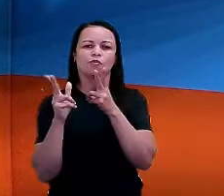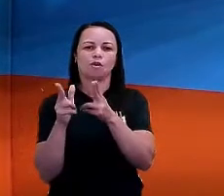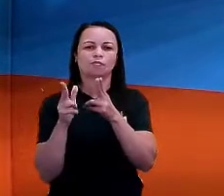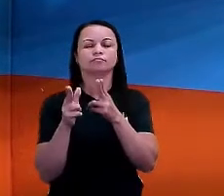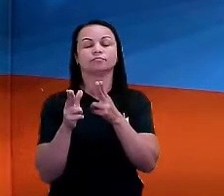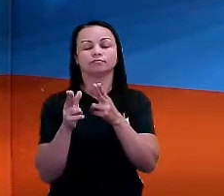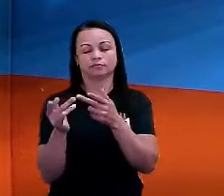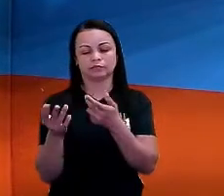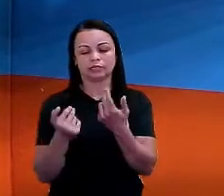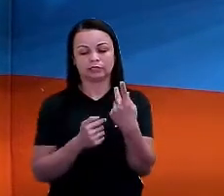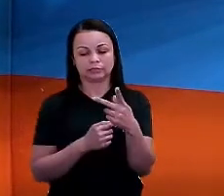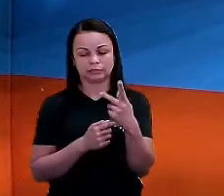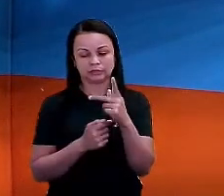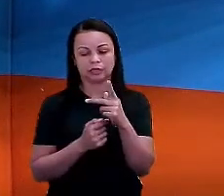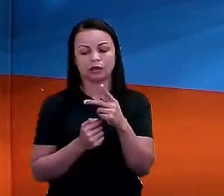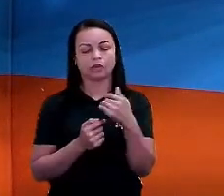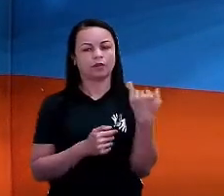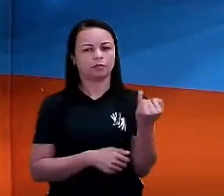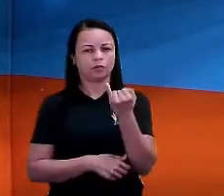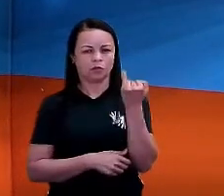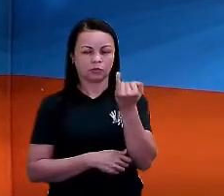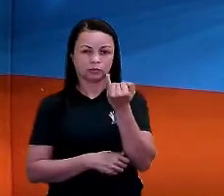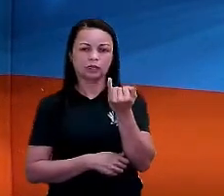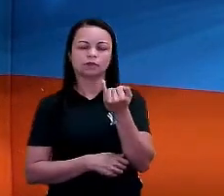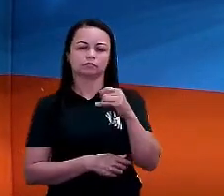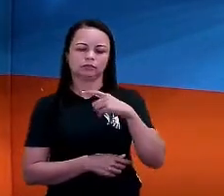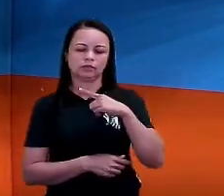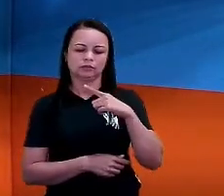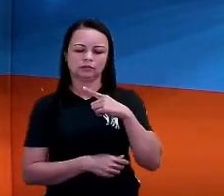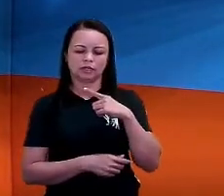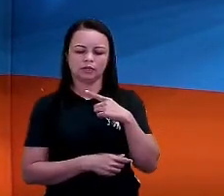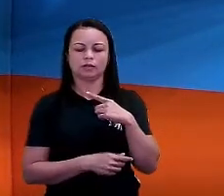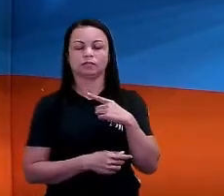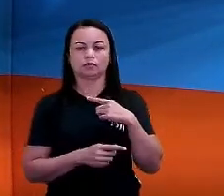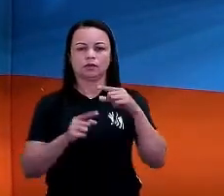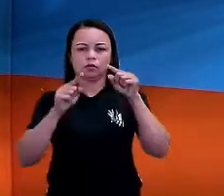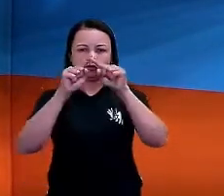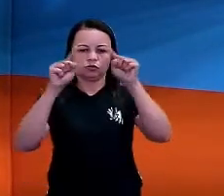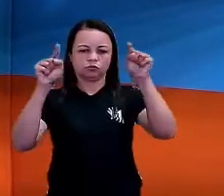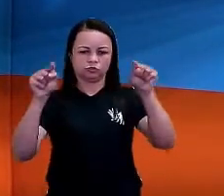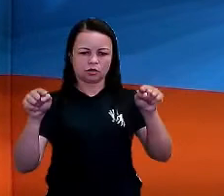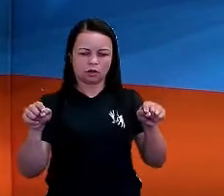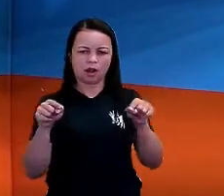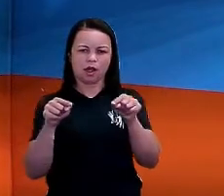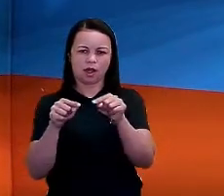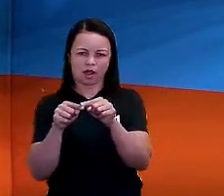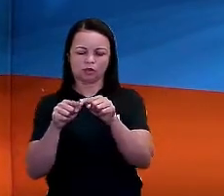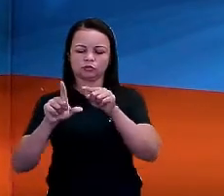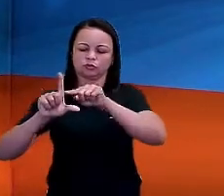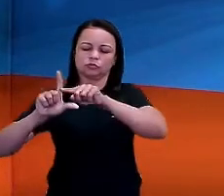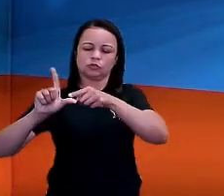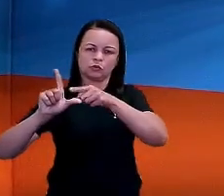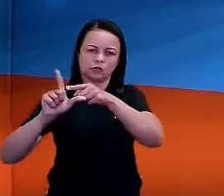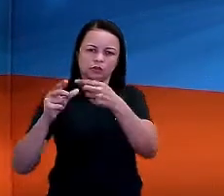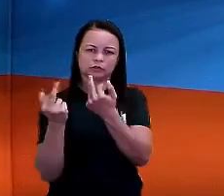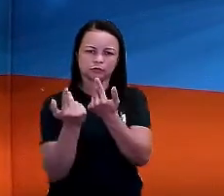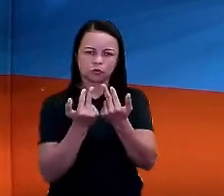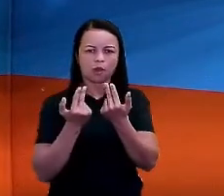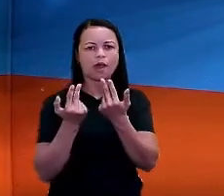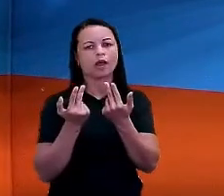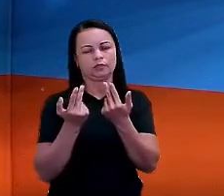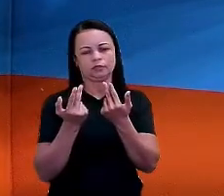seja regular, é importante que ele tenha tanto os lados quanto os ângulos